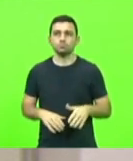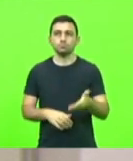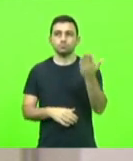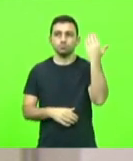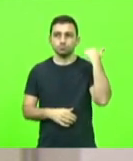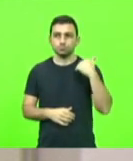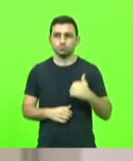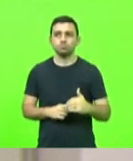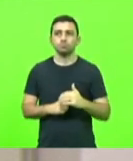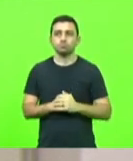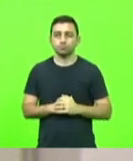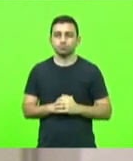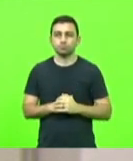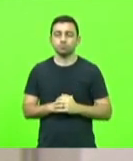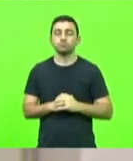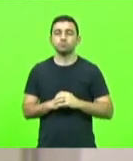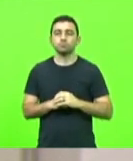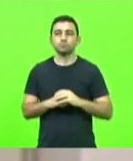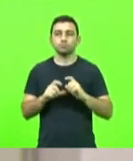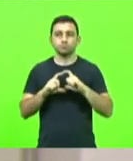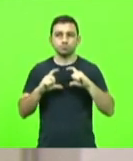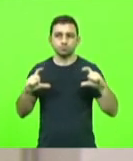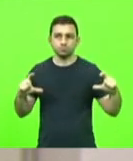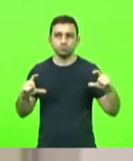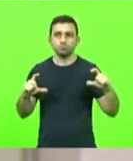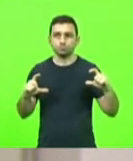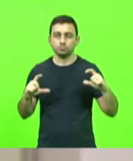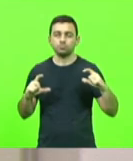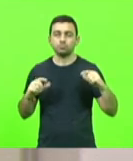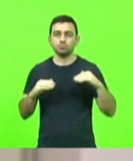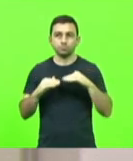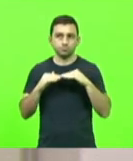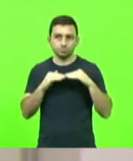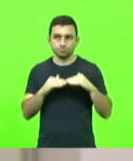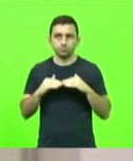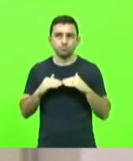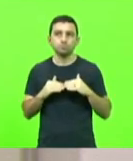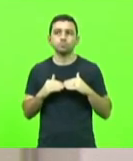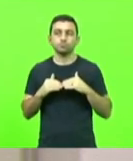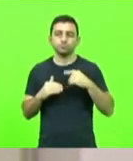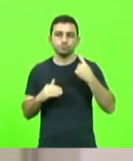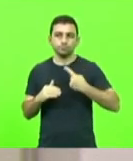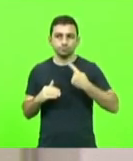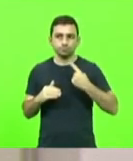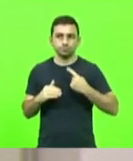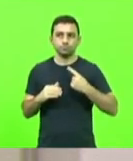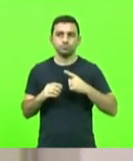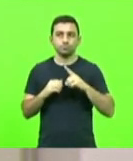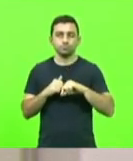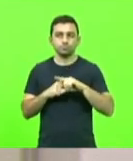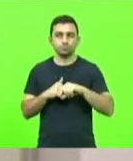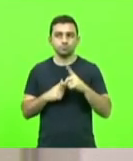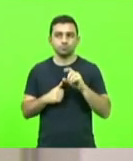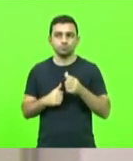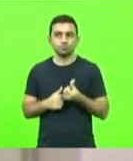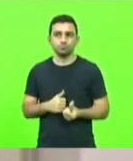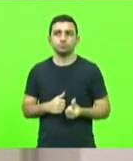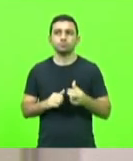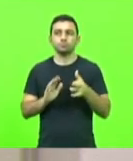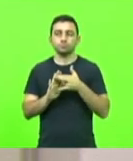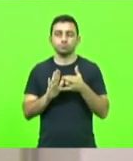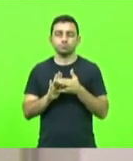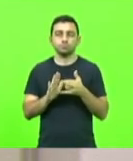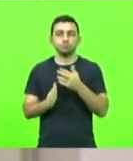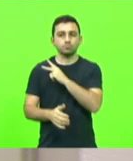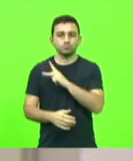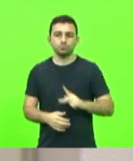das sessões anteriores que, em consonância com o parágrafo 1º do artigo 106 do Regimento Interno, senhor presidente deu-as